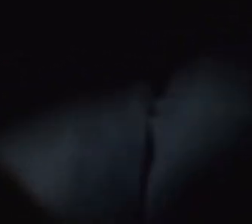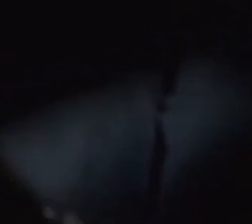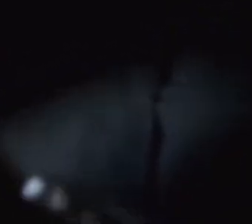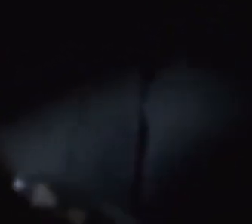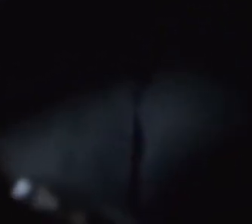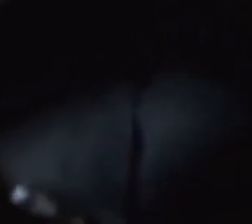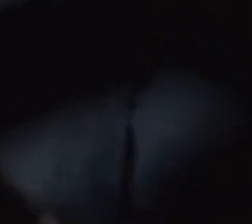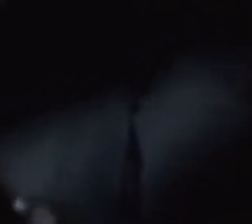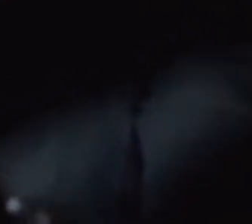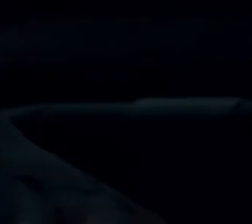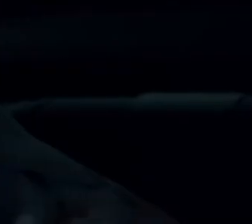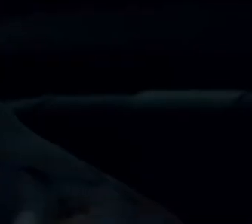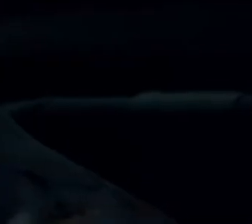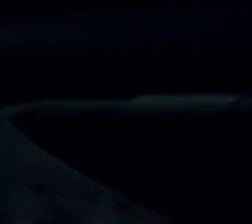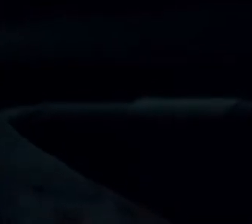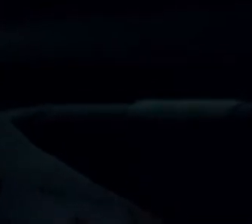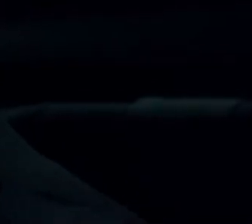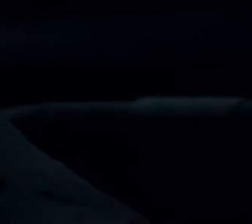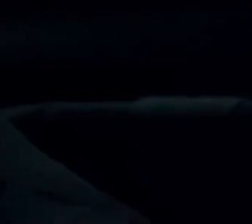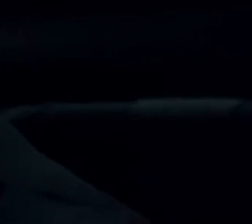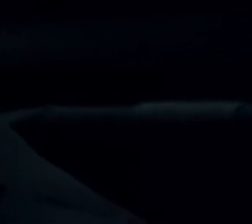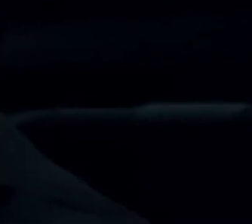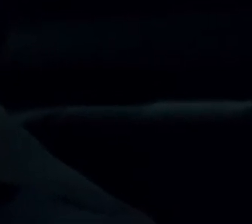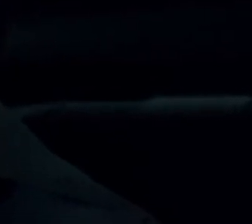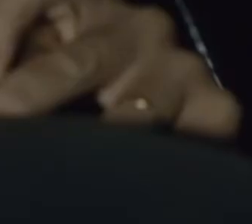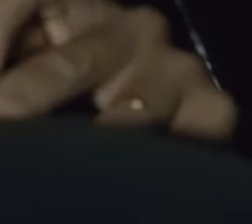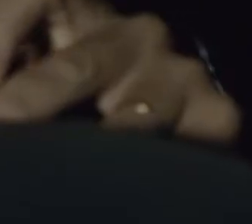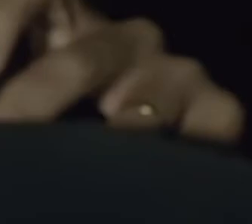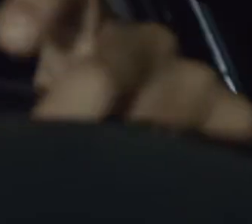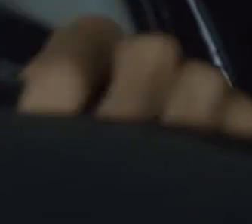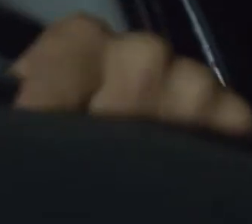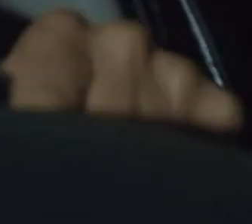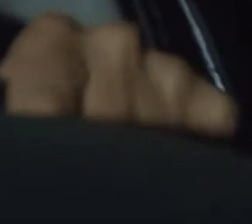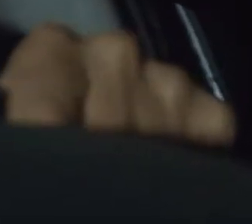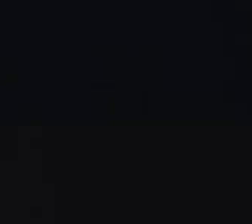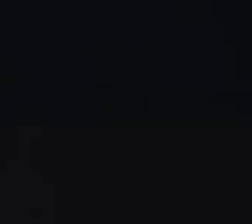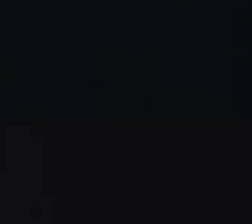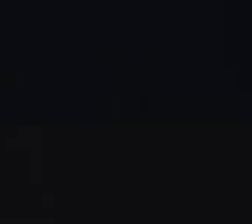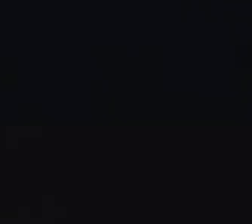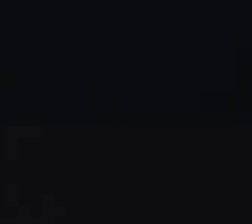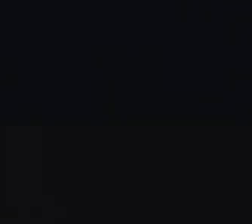Pra quê? Pra quê? Ah, bebe lá quando chegar, né, pô?